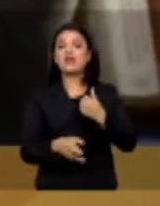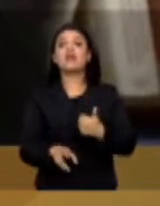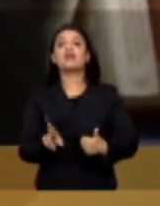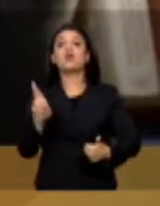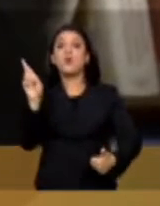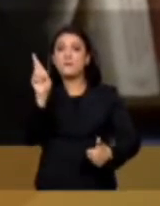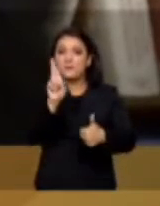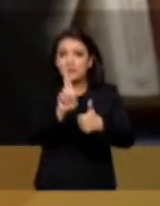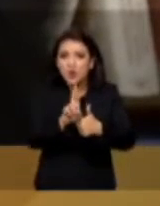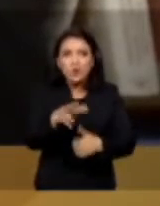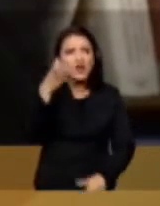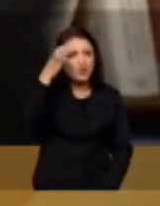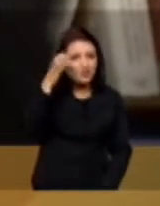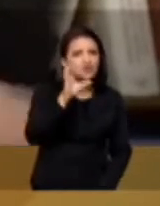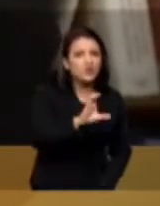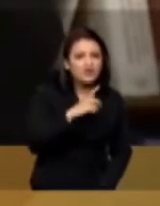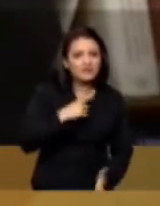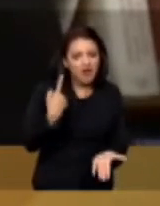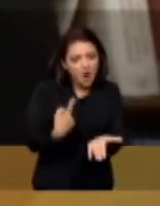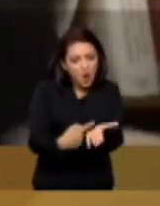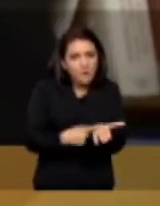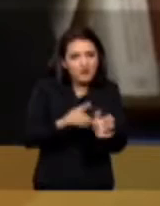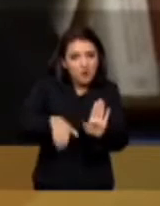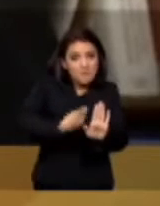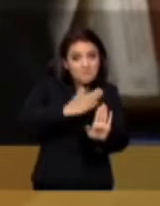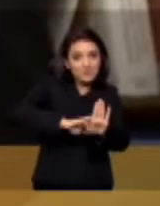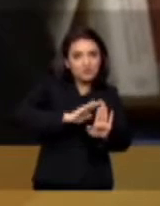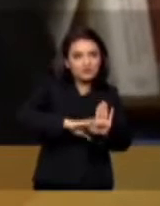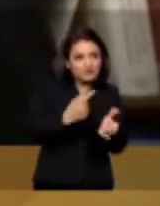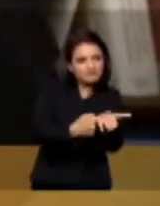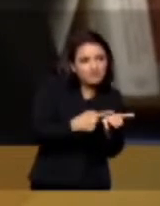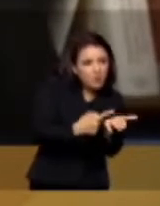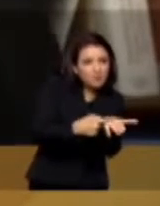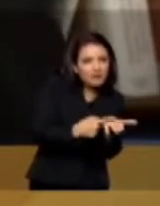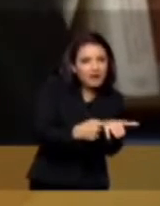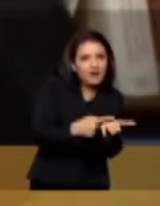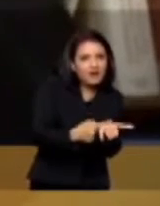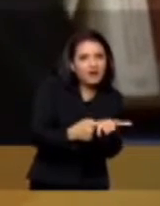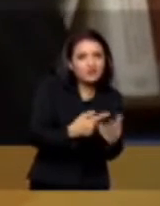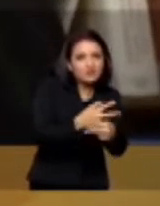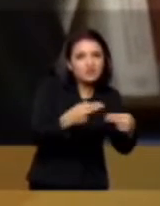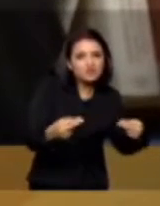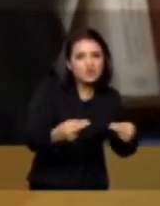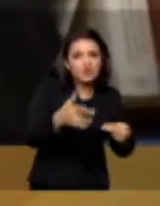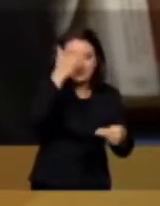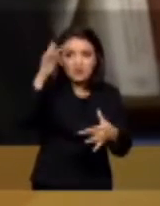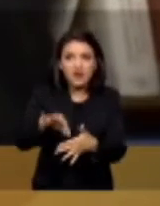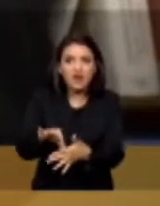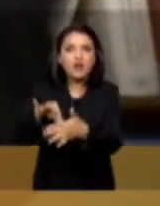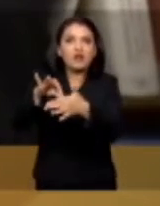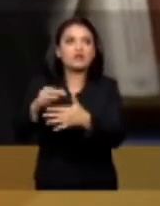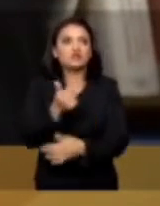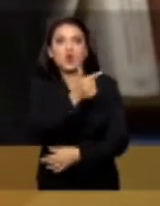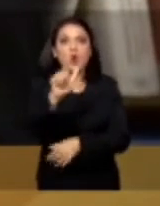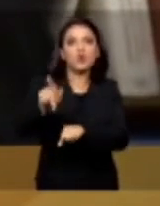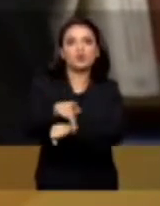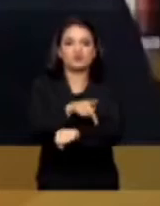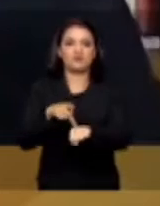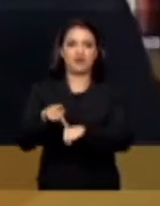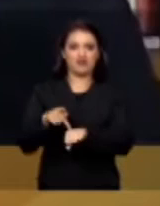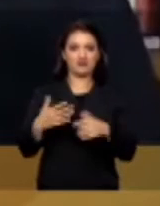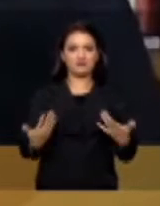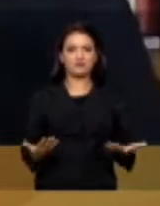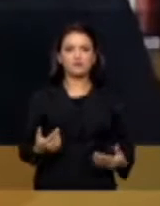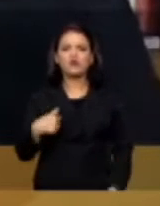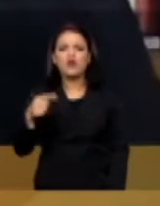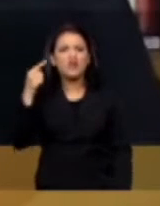Curitiba estavam acertando clandestinamente negociações com autoridades estrangeiras. Eu pensei